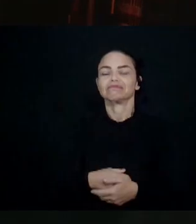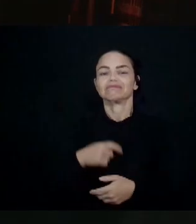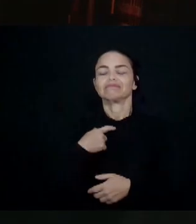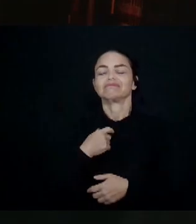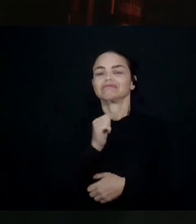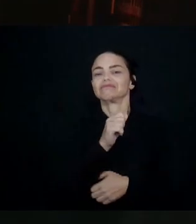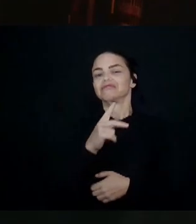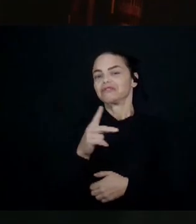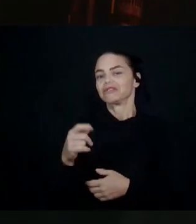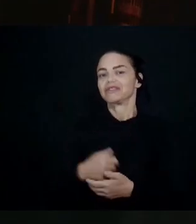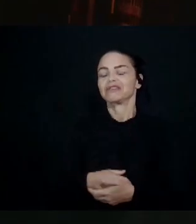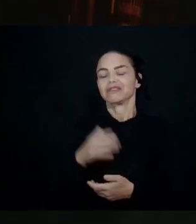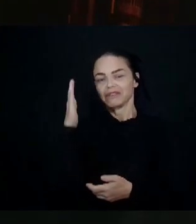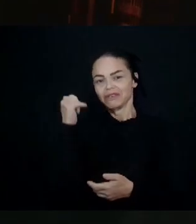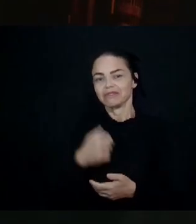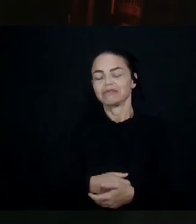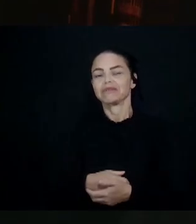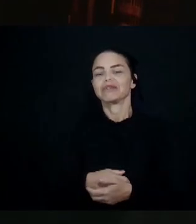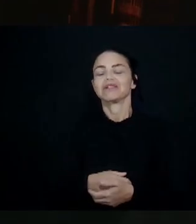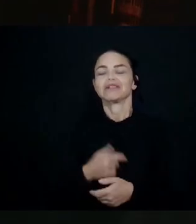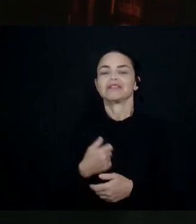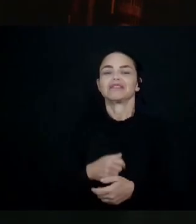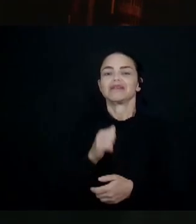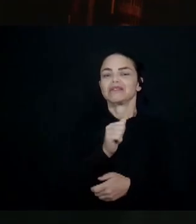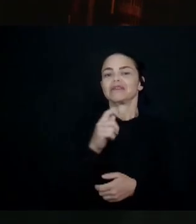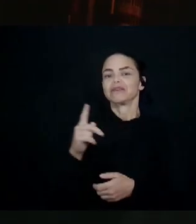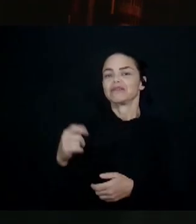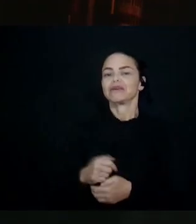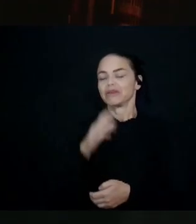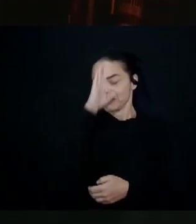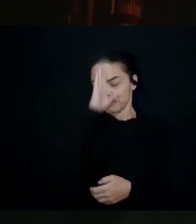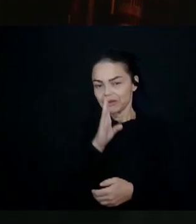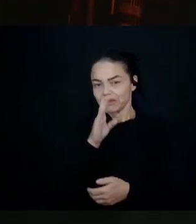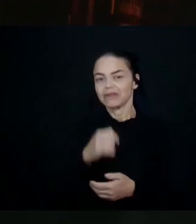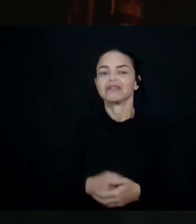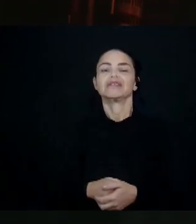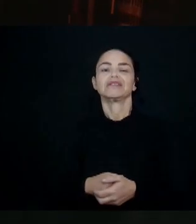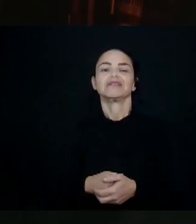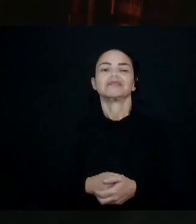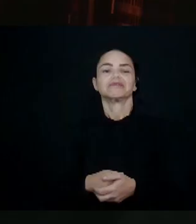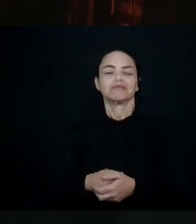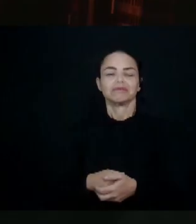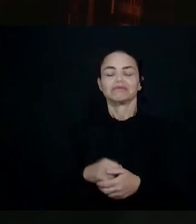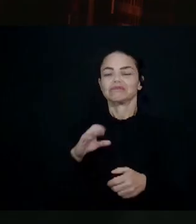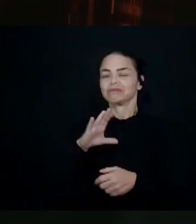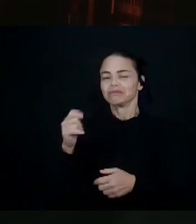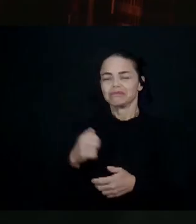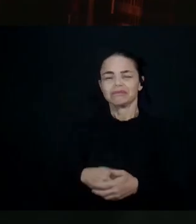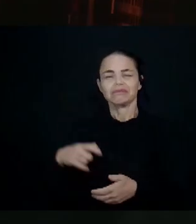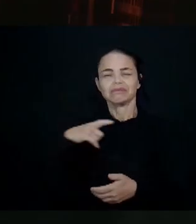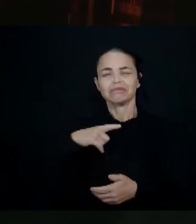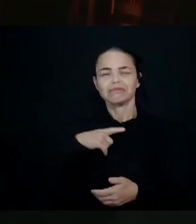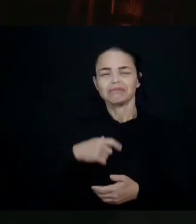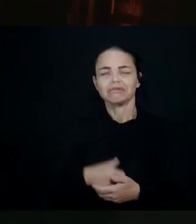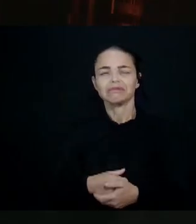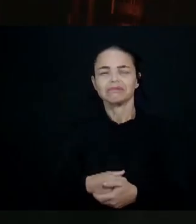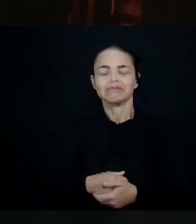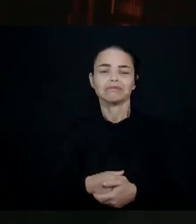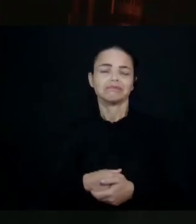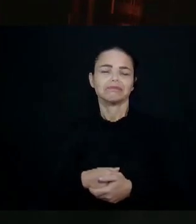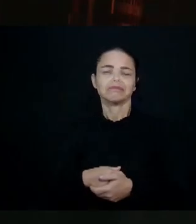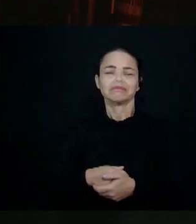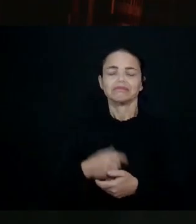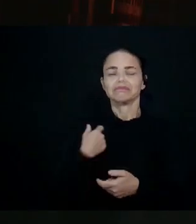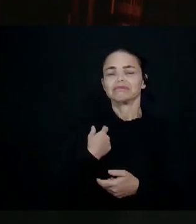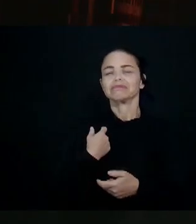já tá sabendo, lembrando que esse aplicativo é gratuito, tá bom, gente? E claro que se você tiver lá faltando uma